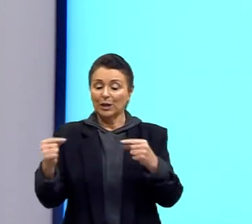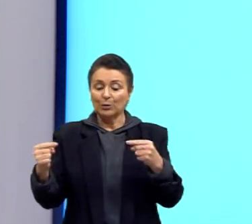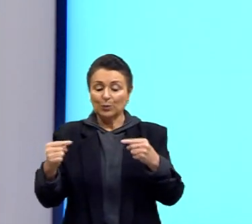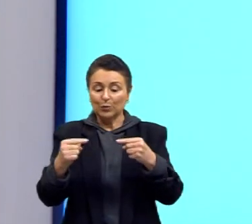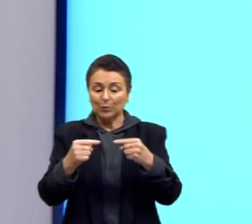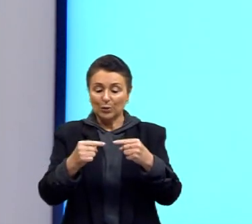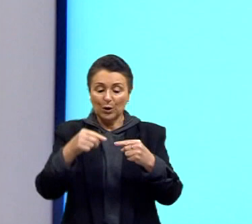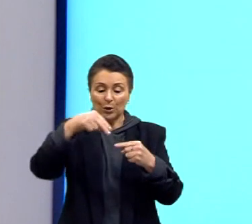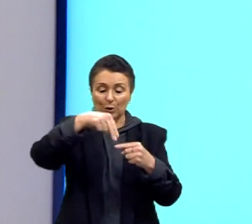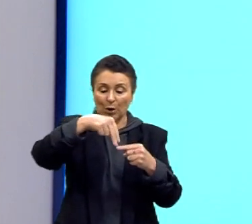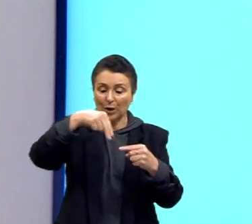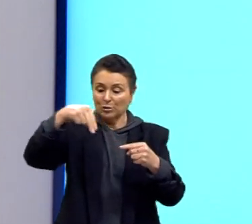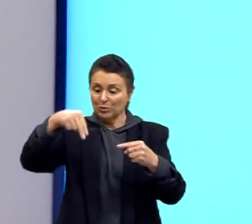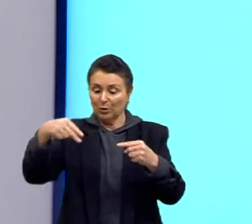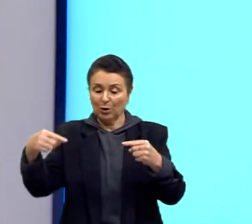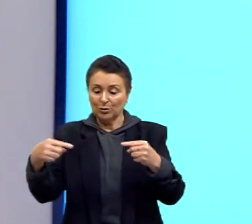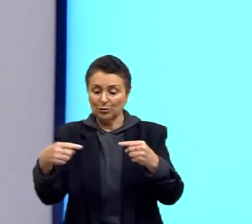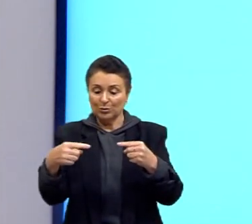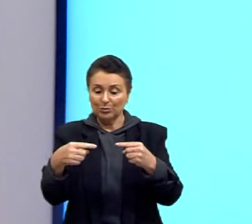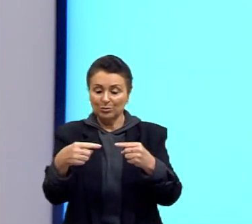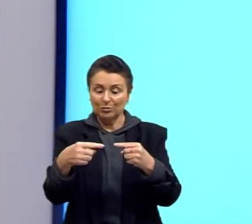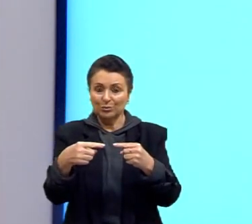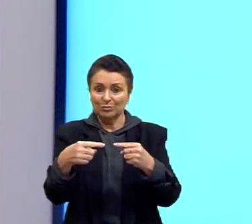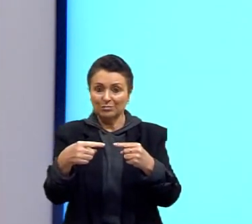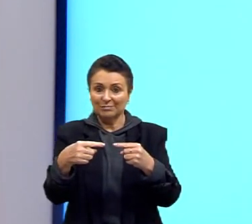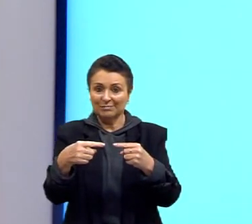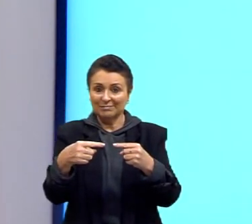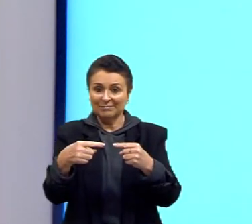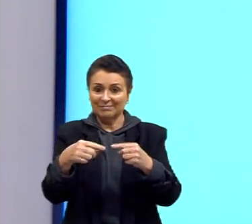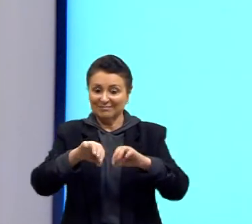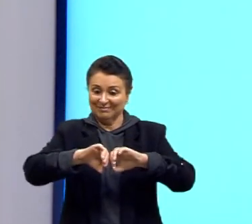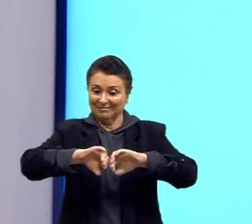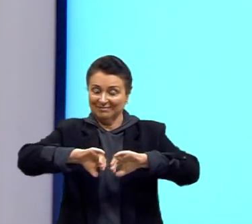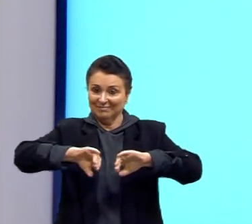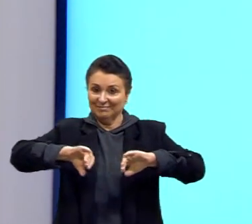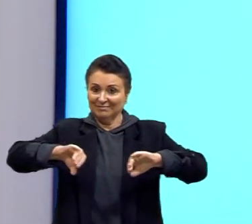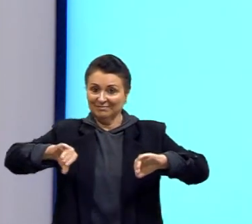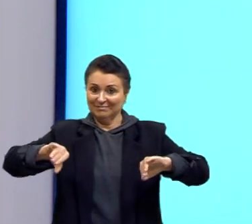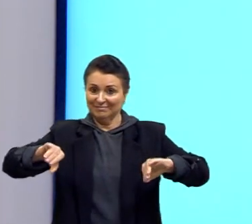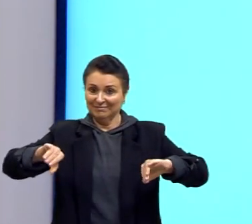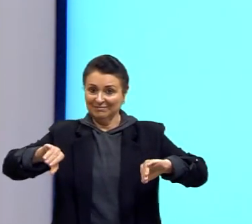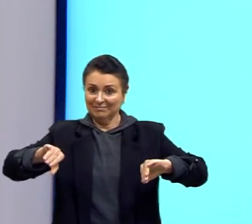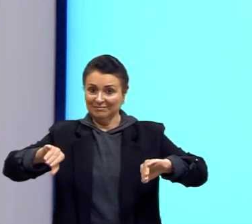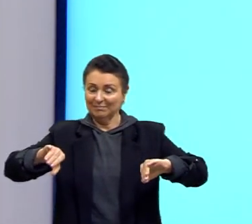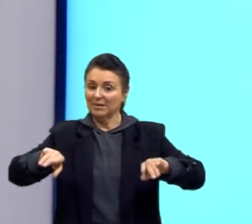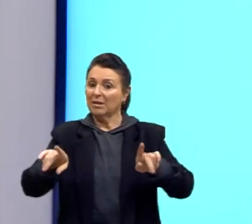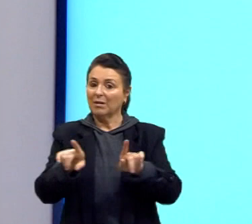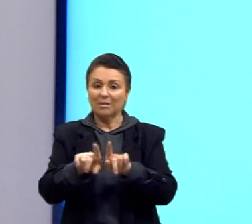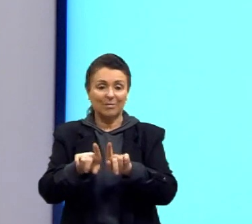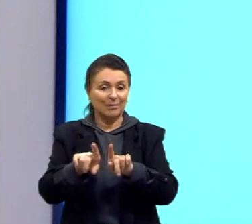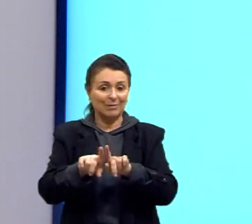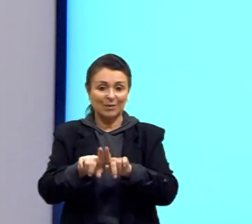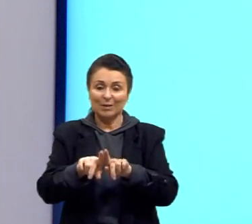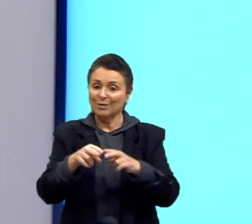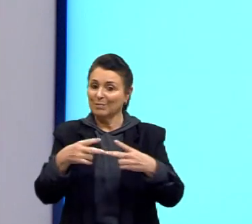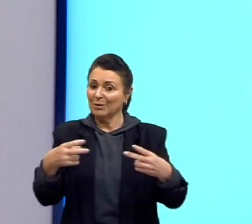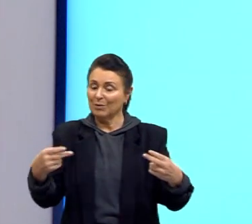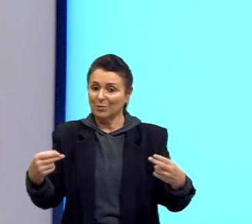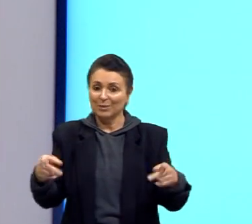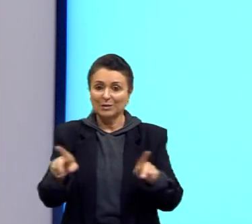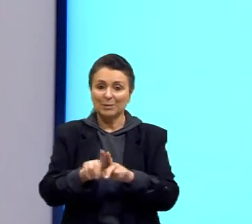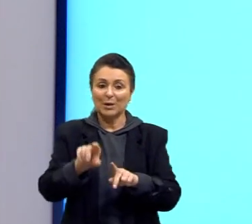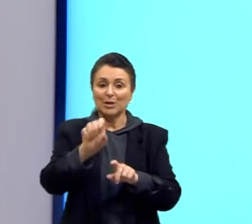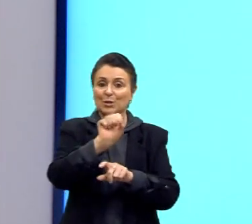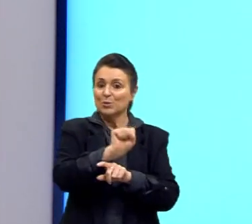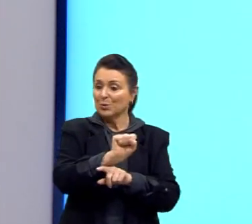eu tenho Norte com Norte que que acontece ele vai se repelir e acontece a mesma coisa se a gente colocar Sul